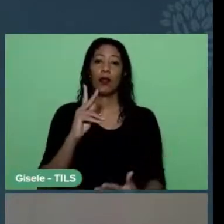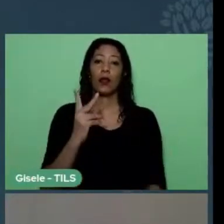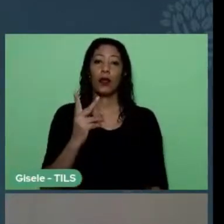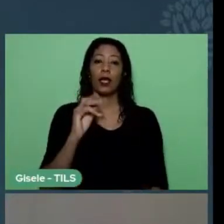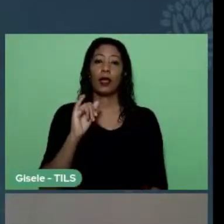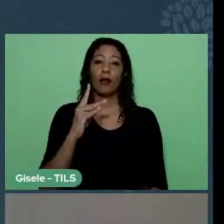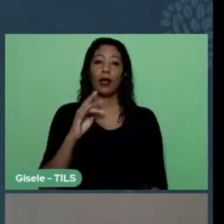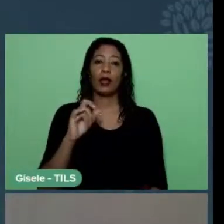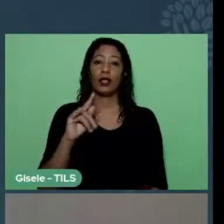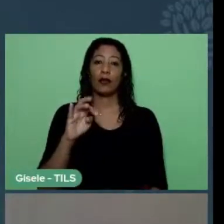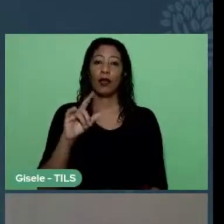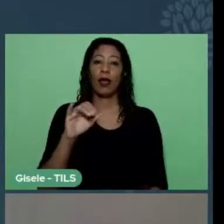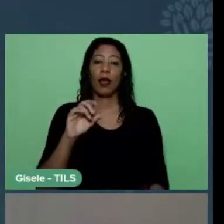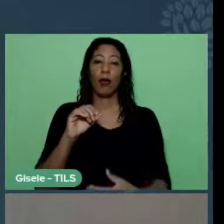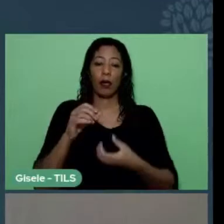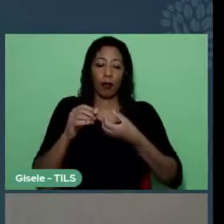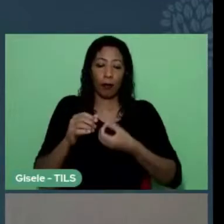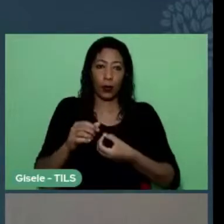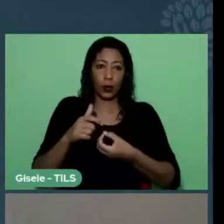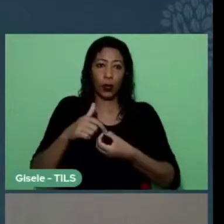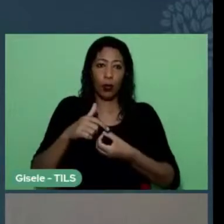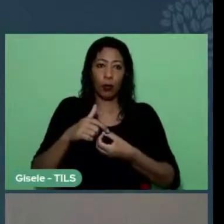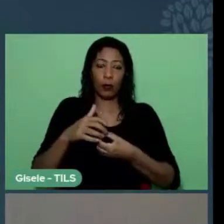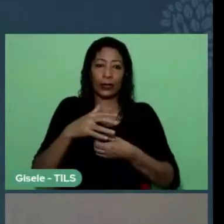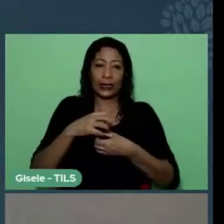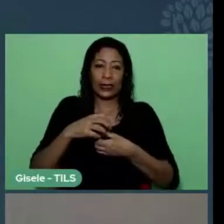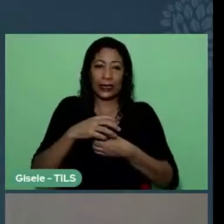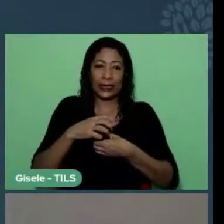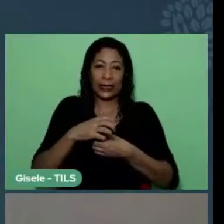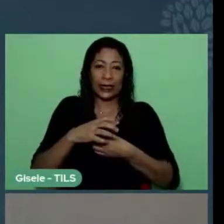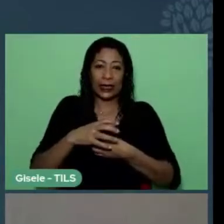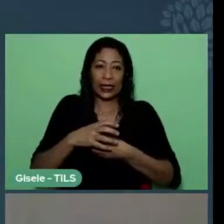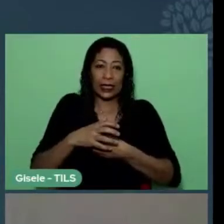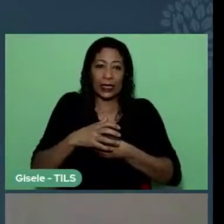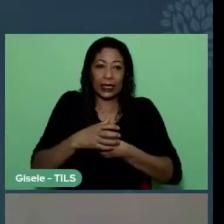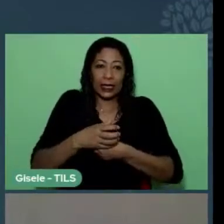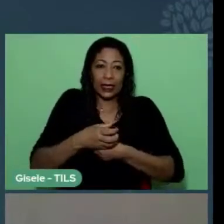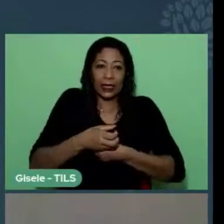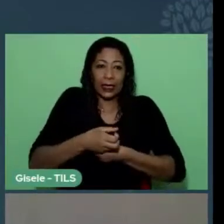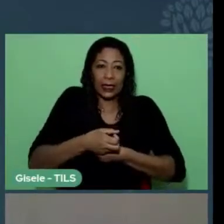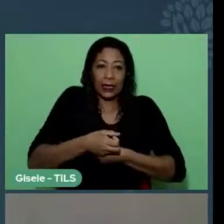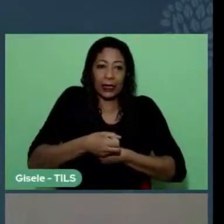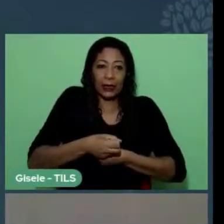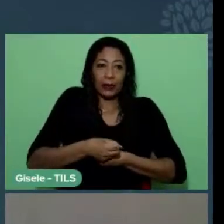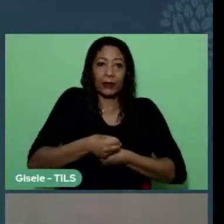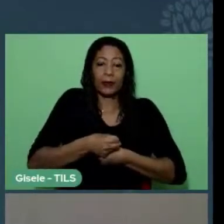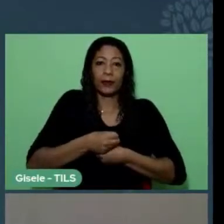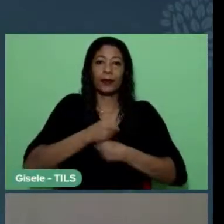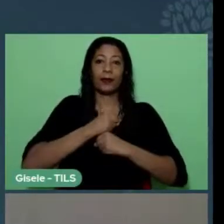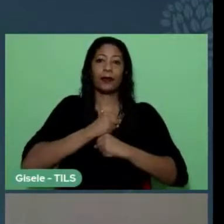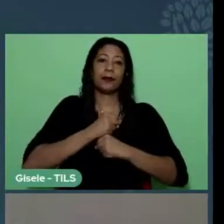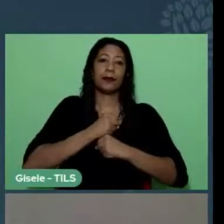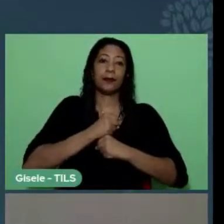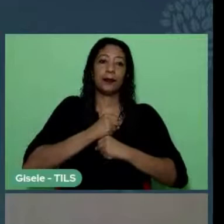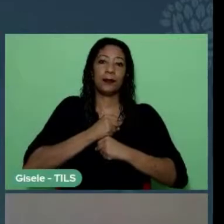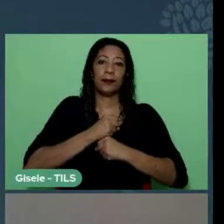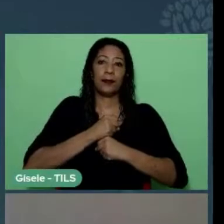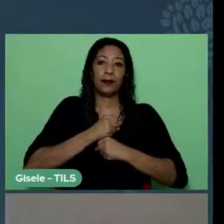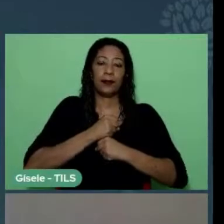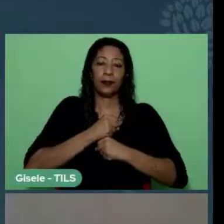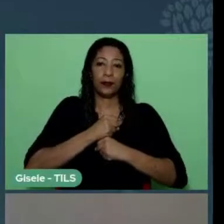tubo, quando ele está irritado, ele fica reativo, e isso faz com que essa parede daqui do brônquio diminua de